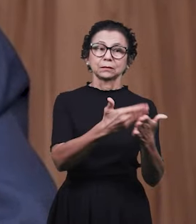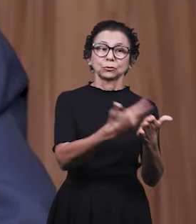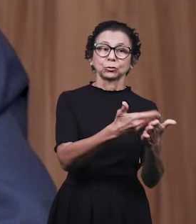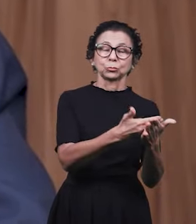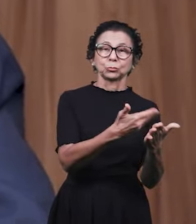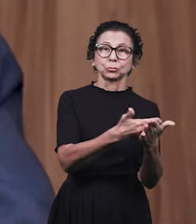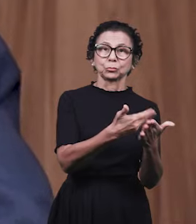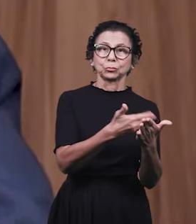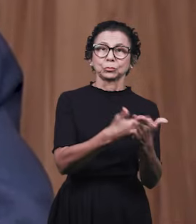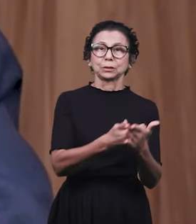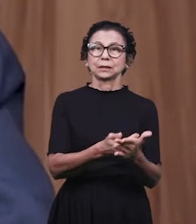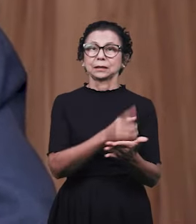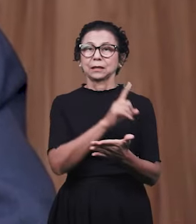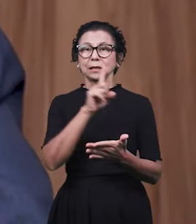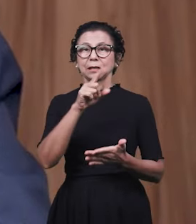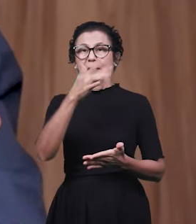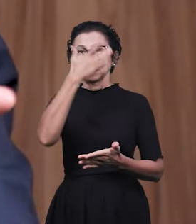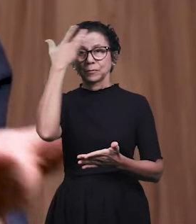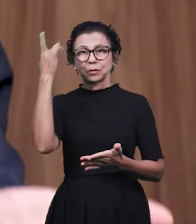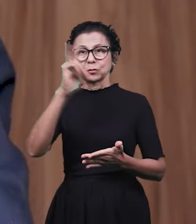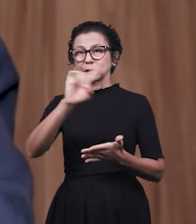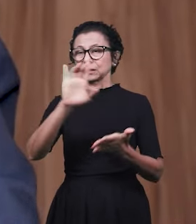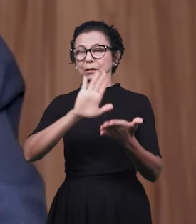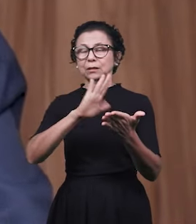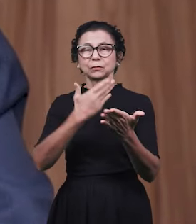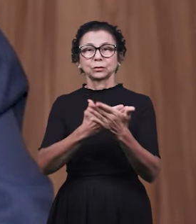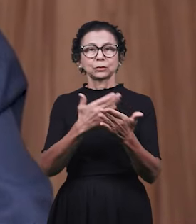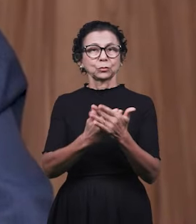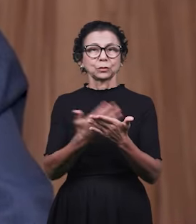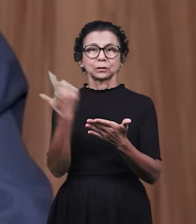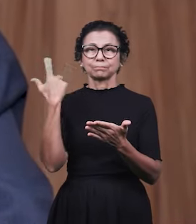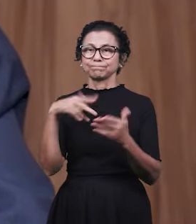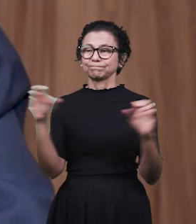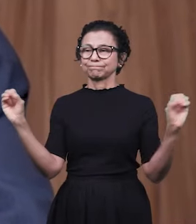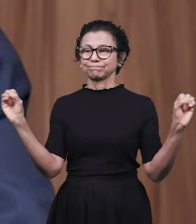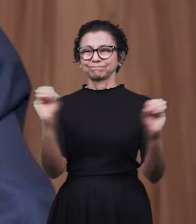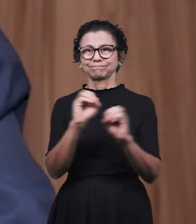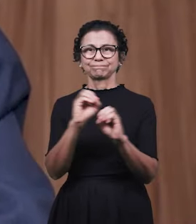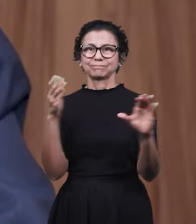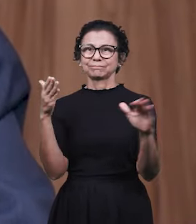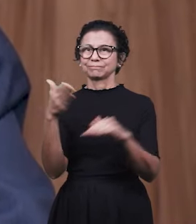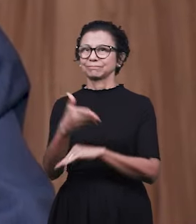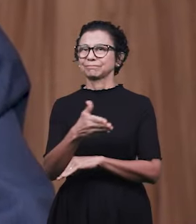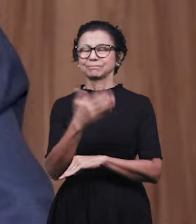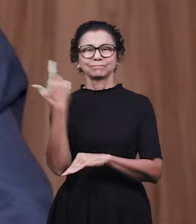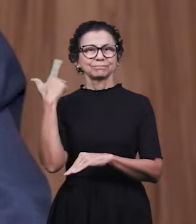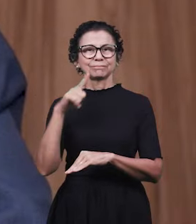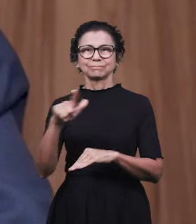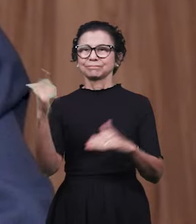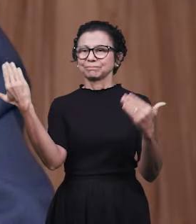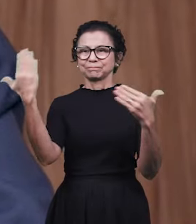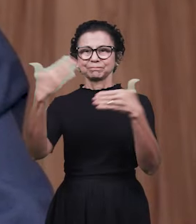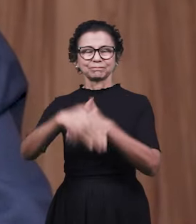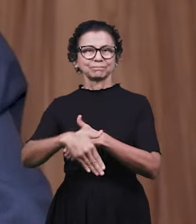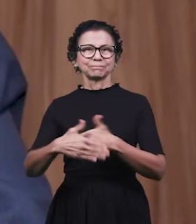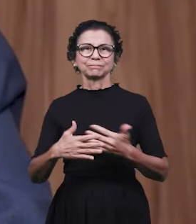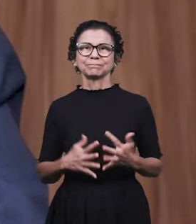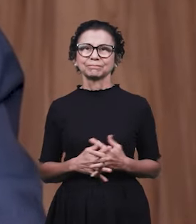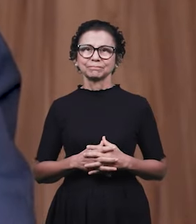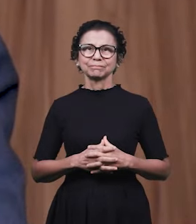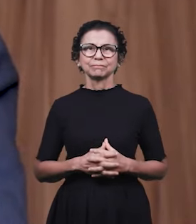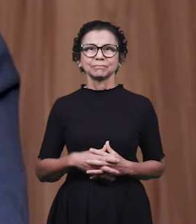Não é a concorrência que não estuda. São as pessoas que se preparam. E aí, a prova está aí. São entre 14 e